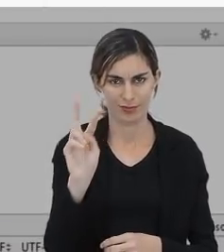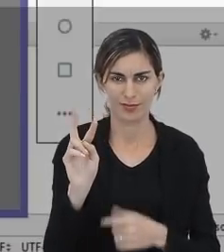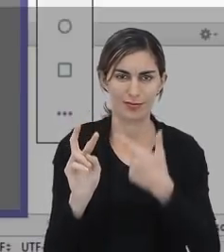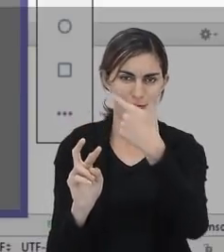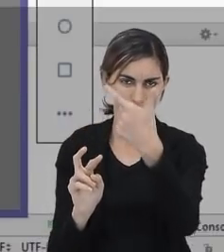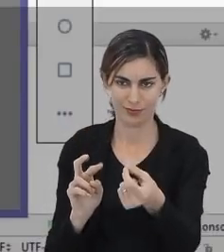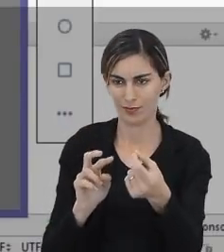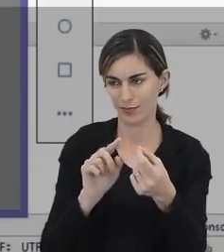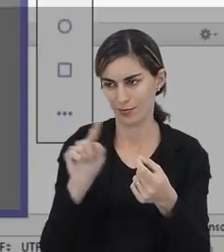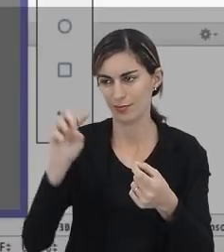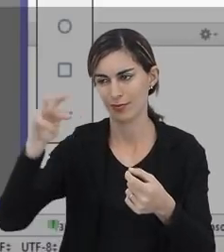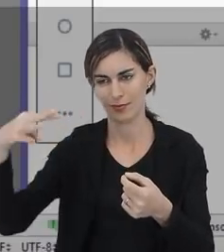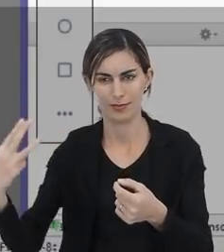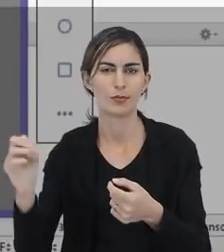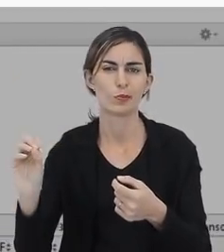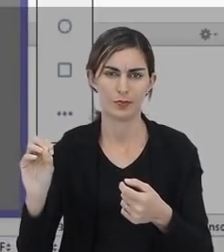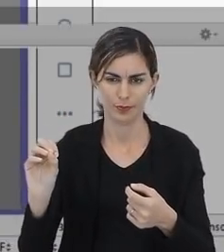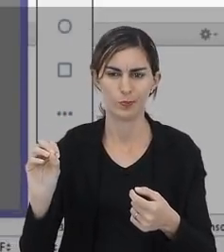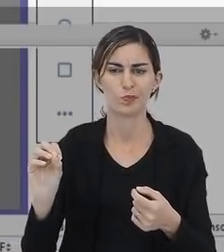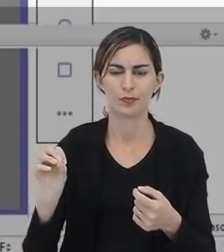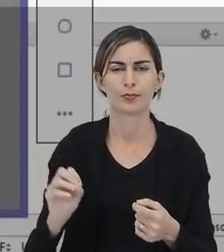Veja que ele colocou 20 e 30.